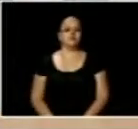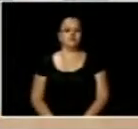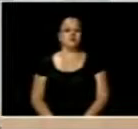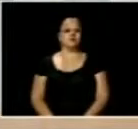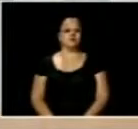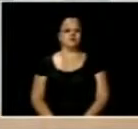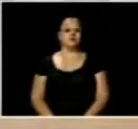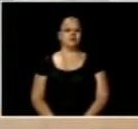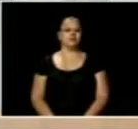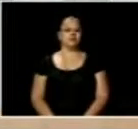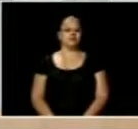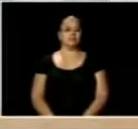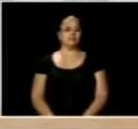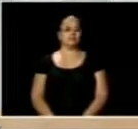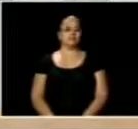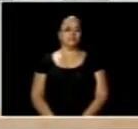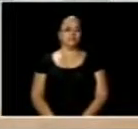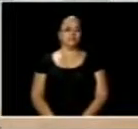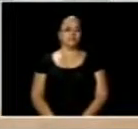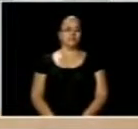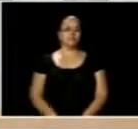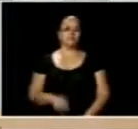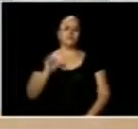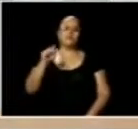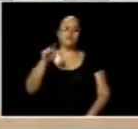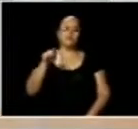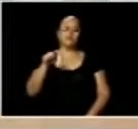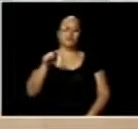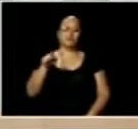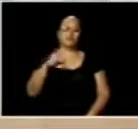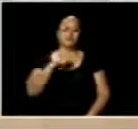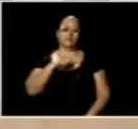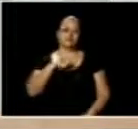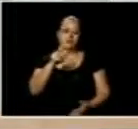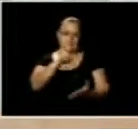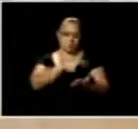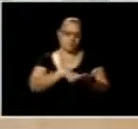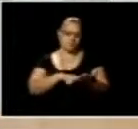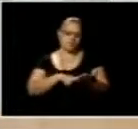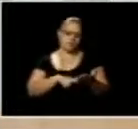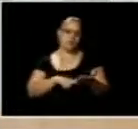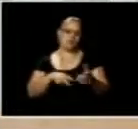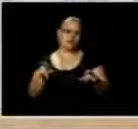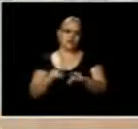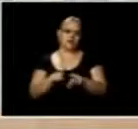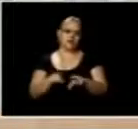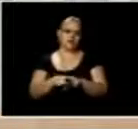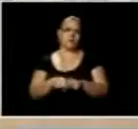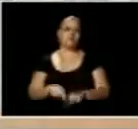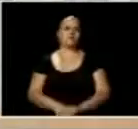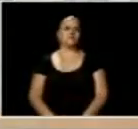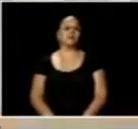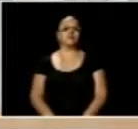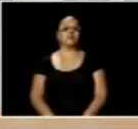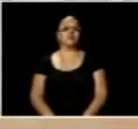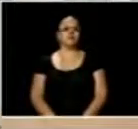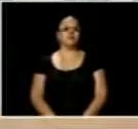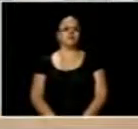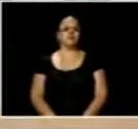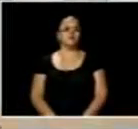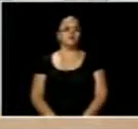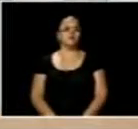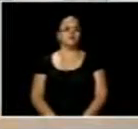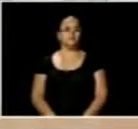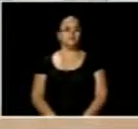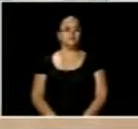Onde Andei, prefeito. Dá uma lida, pega o jornal, olha. Lembra um pouquinho da sua história, não sei se o senhor nasceu, viveu aqui em Taubaté, porque parece que